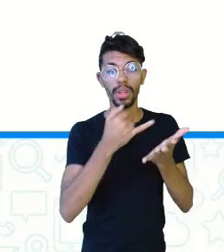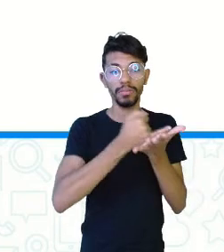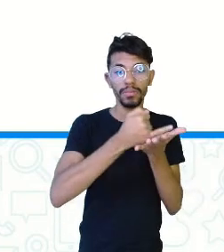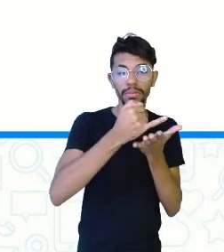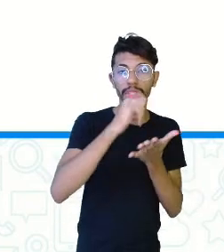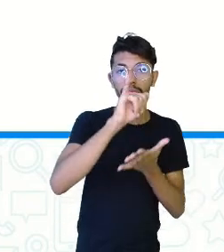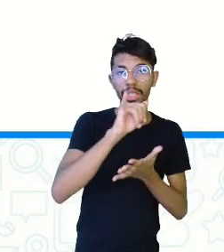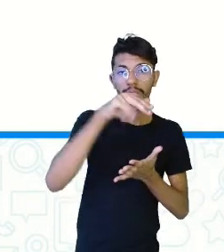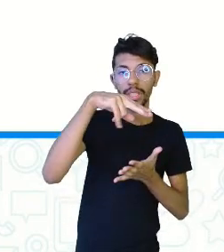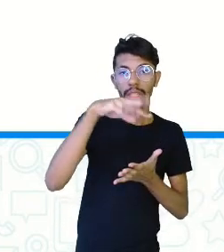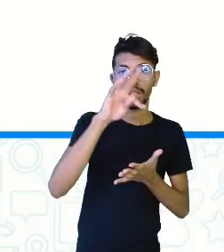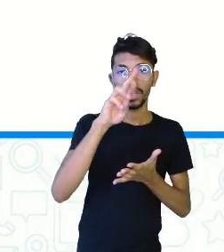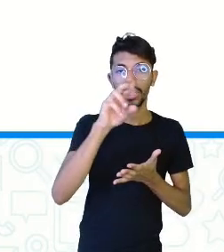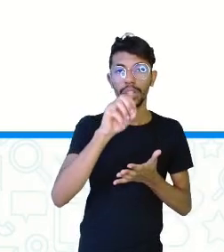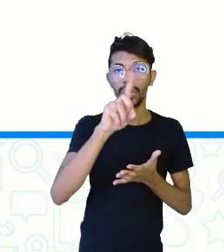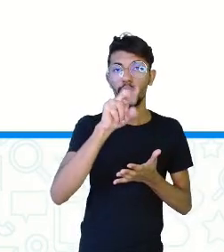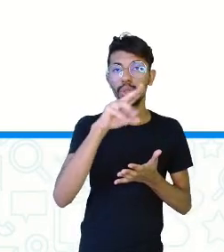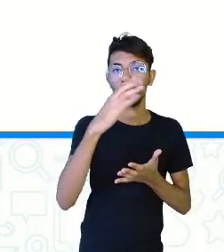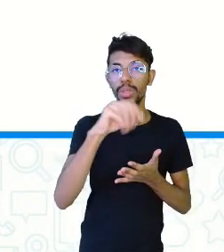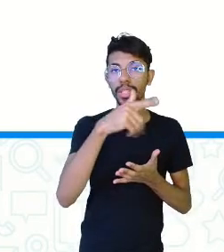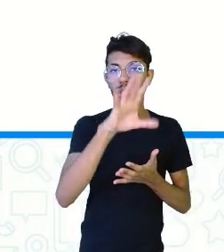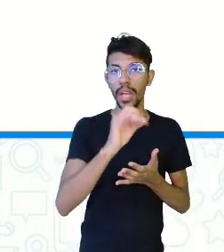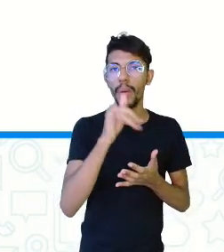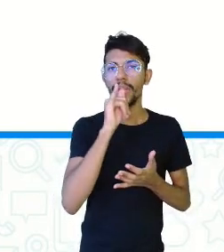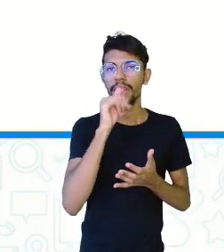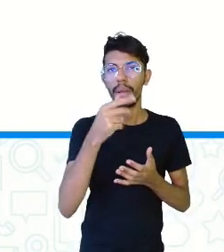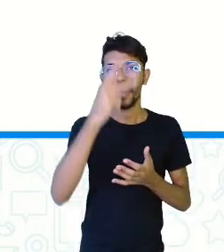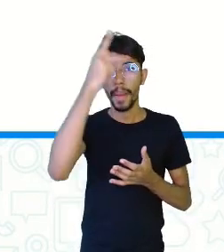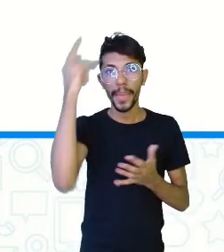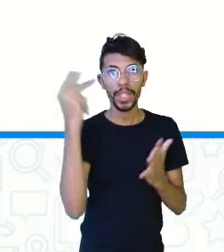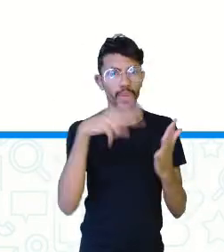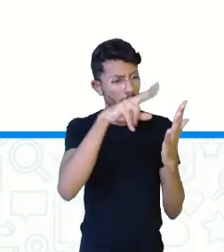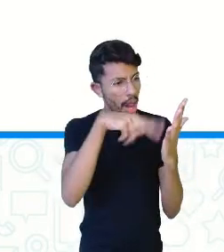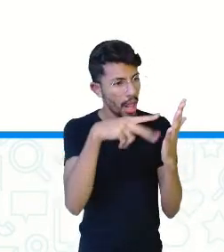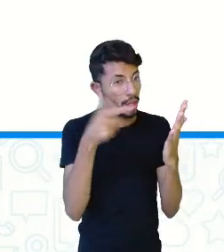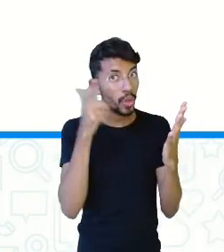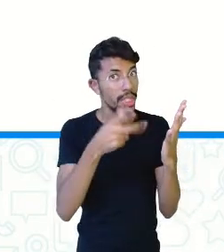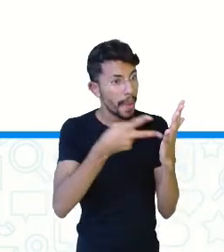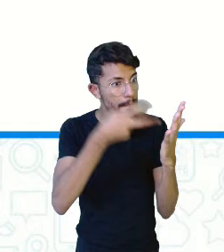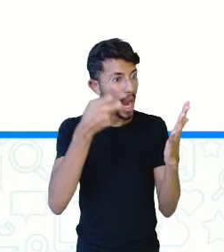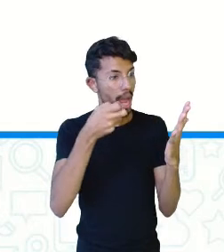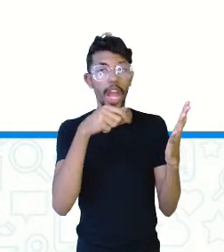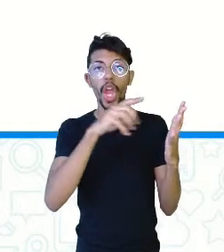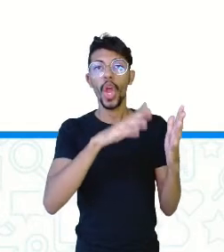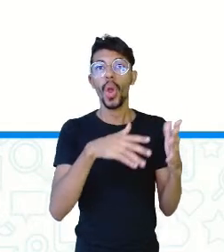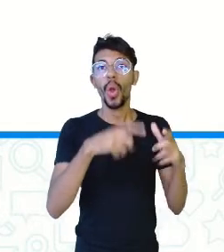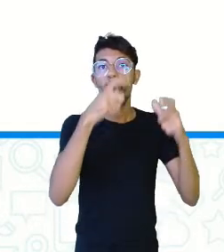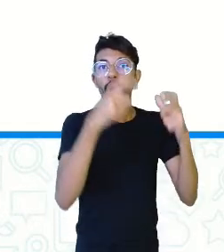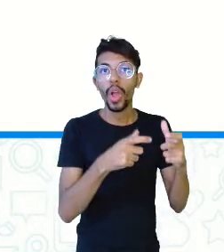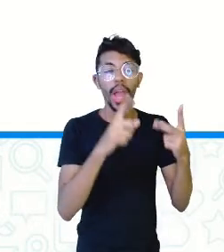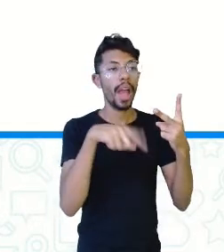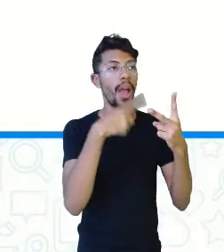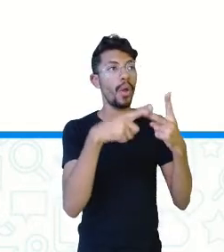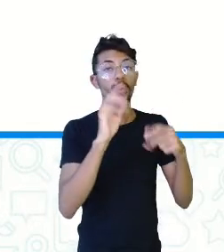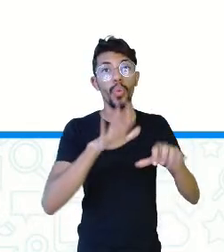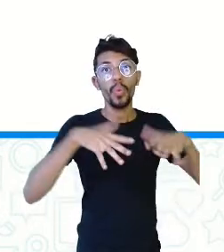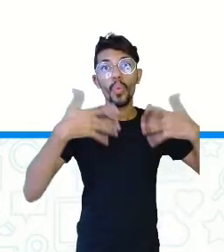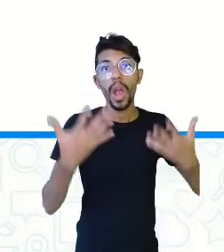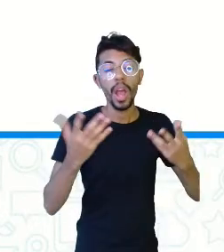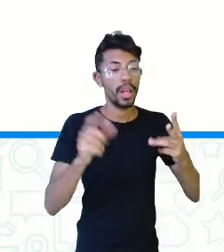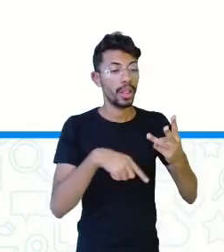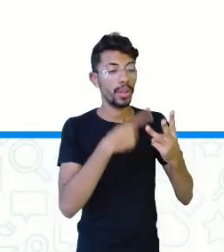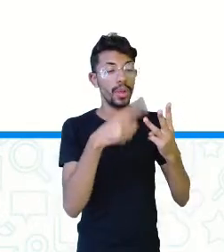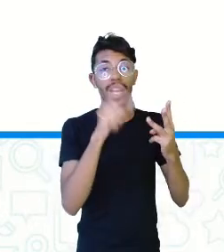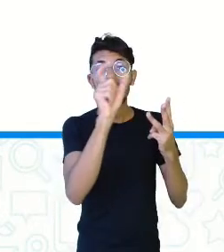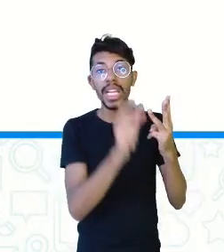pessoa que vai ler aquele conto possa perceber aonde se passa, quando se passa, quem são as